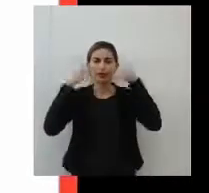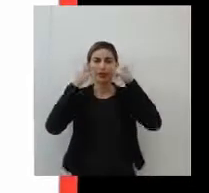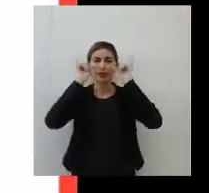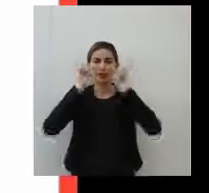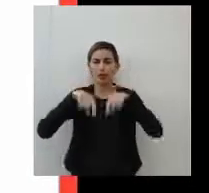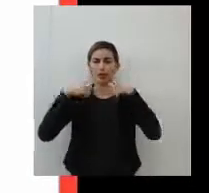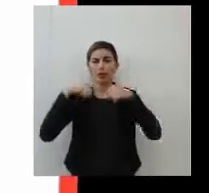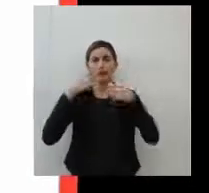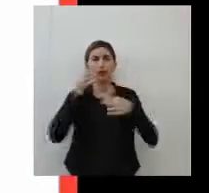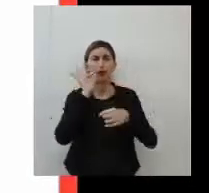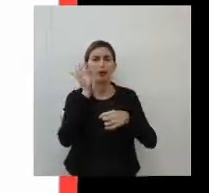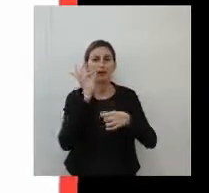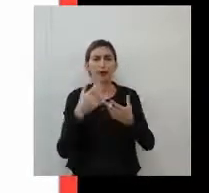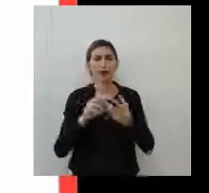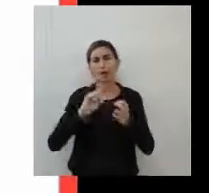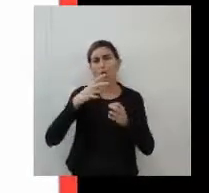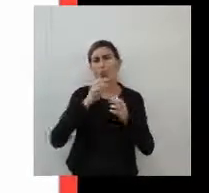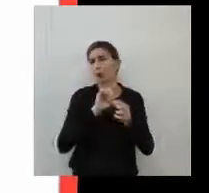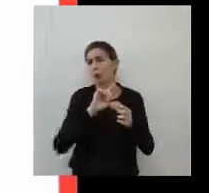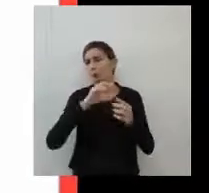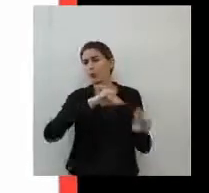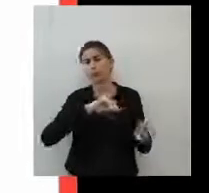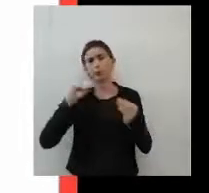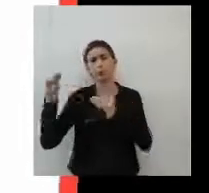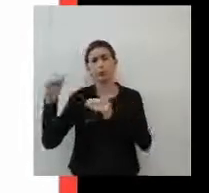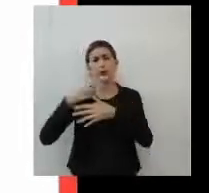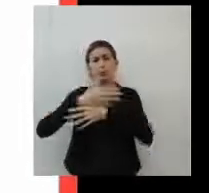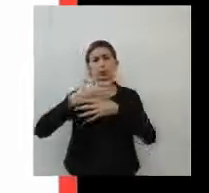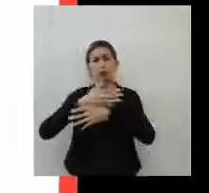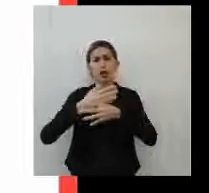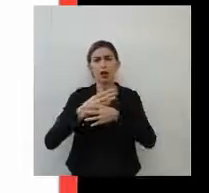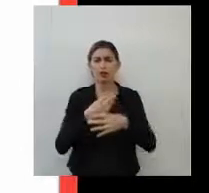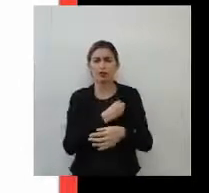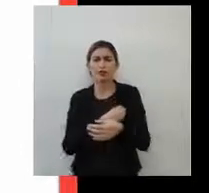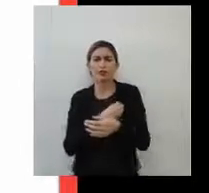café ou migrando para as cidades para viver de bico.